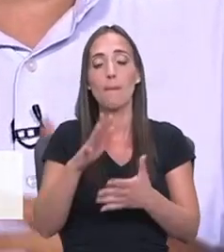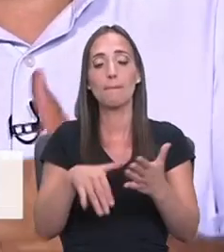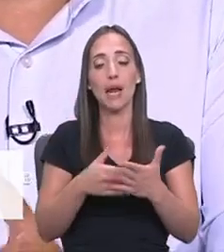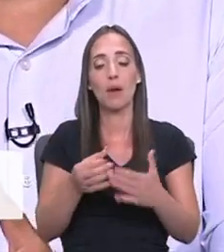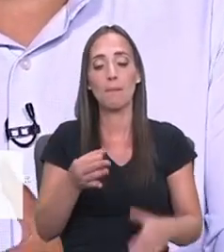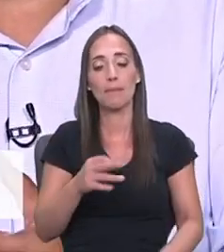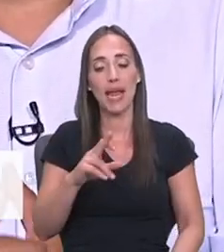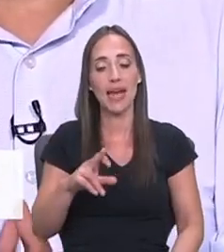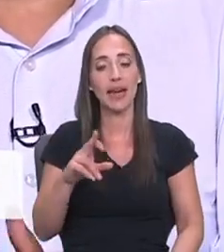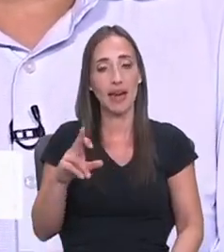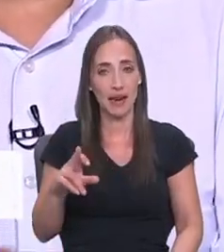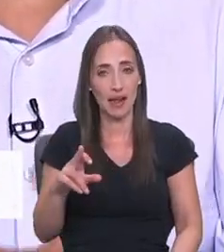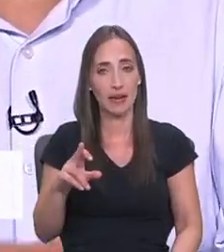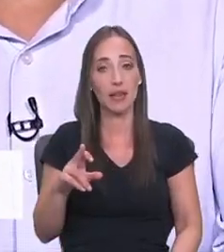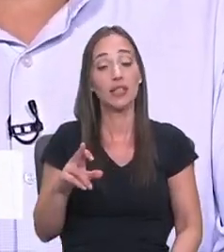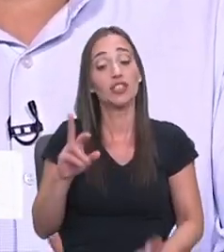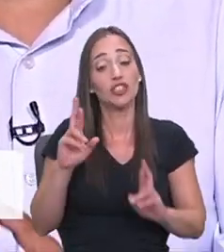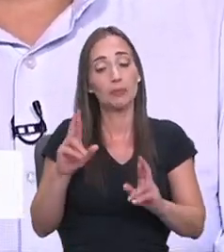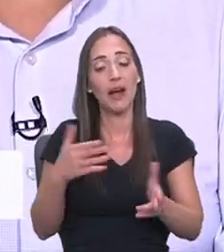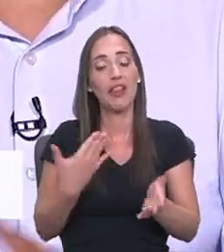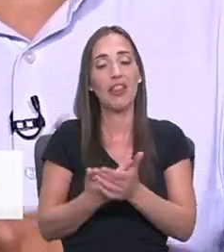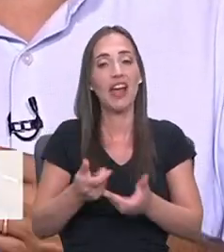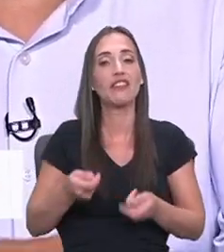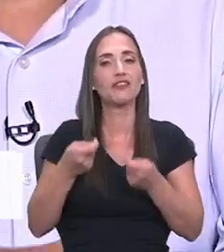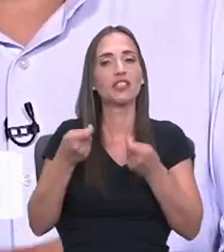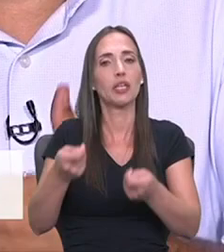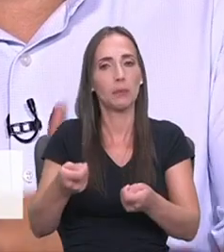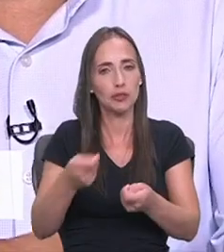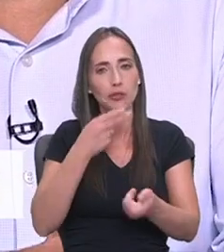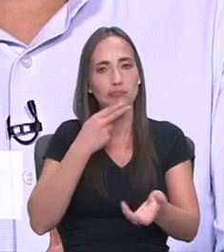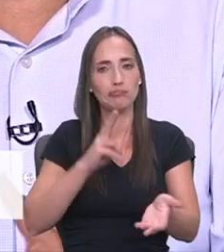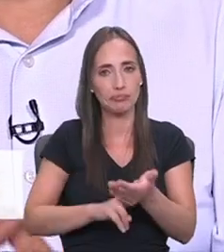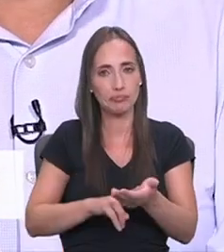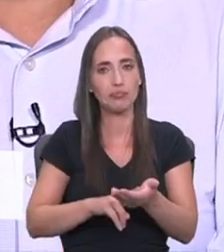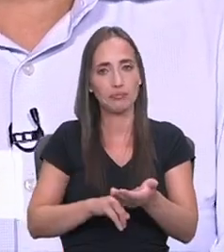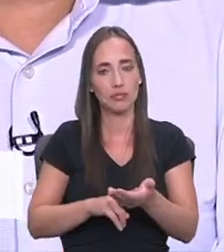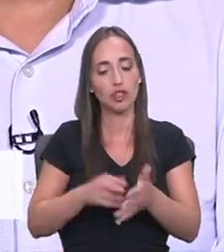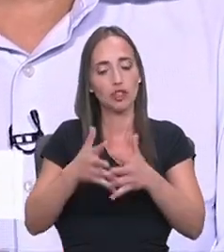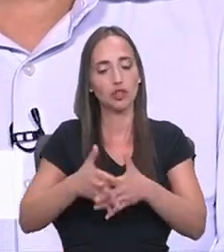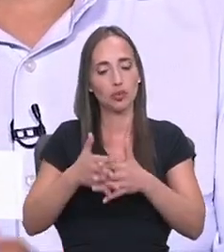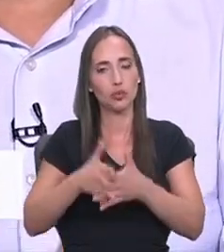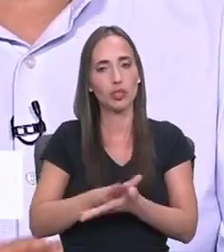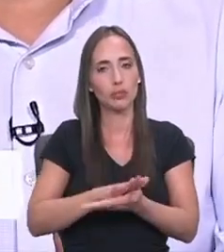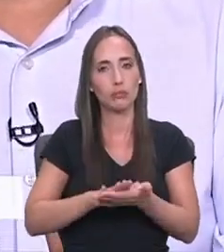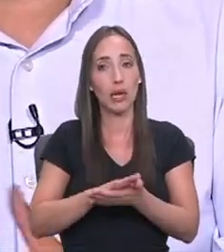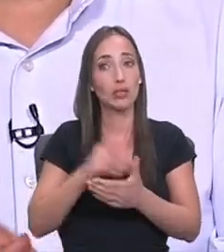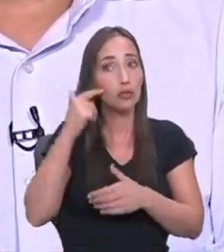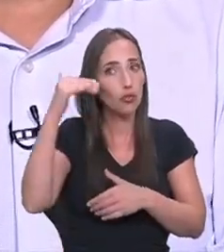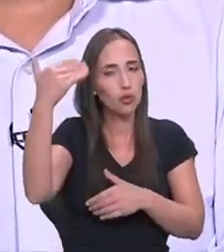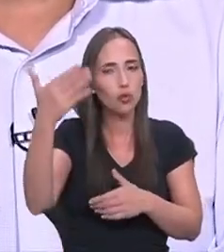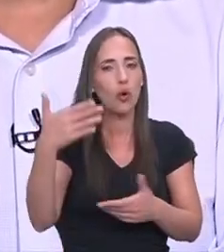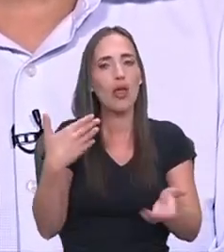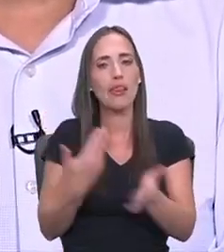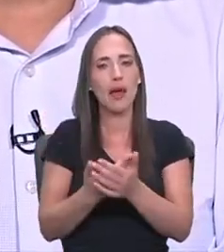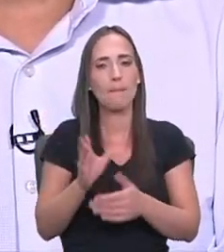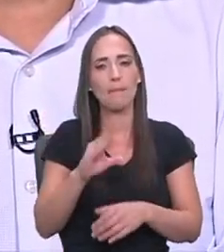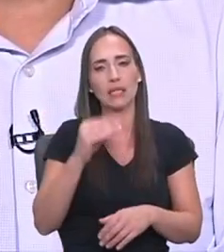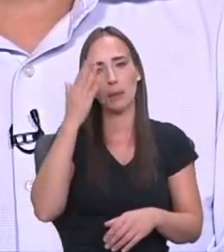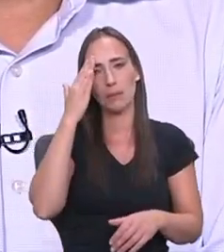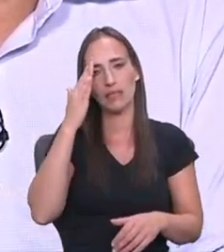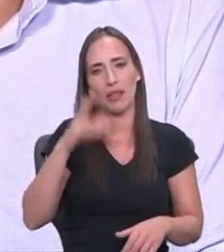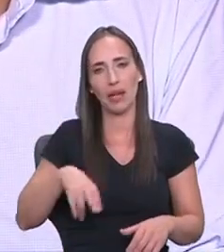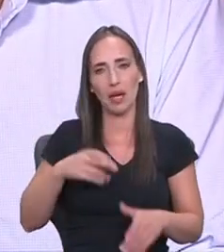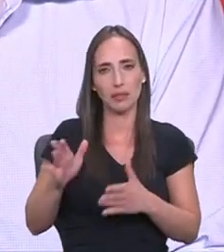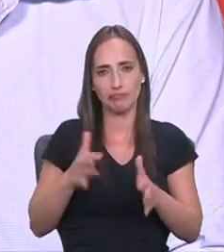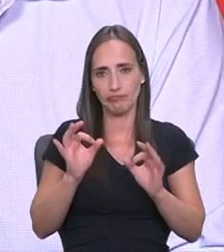venha levar a estes investimentos estruturantes de que permitam no longo prazo proporcionar aos portugueses uma maior capacidade de criação de riqueza